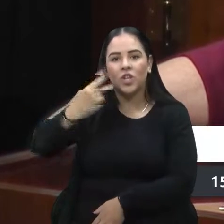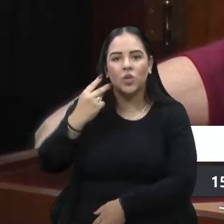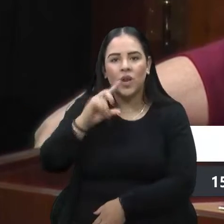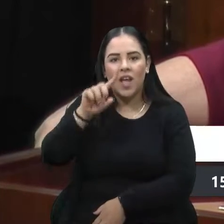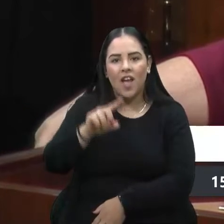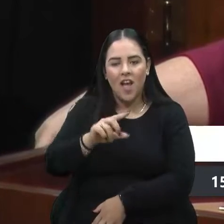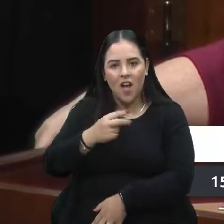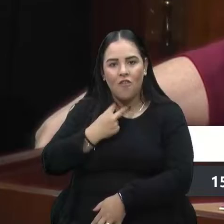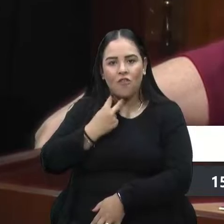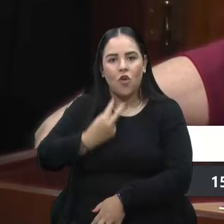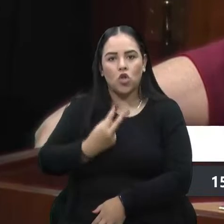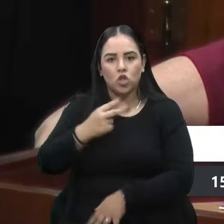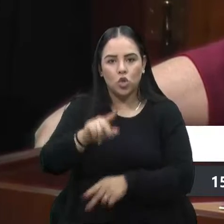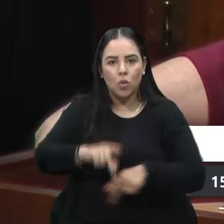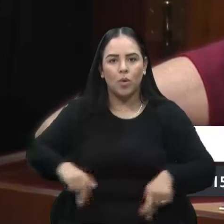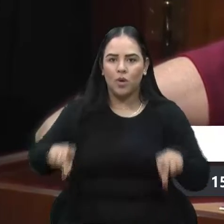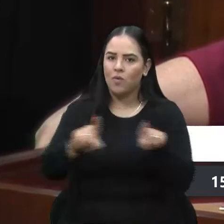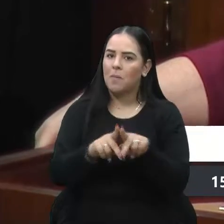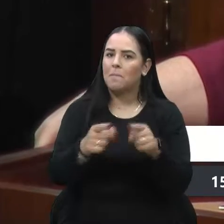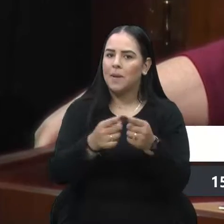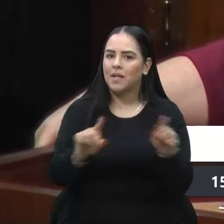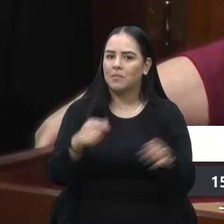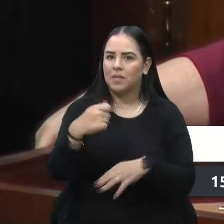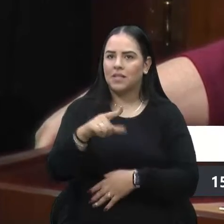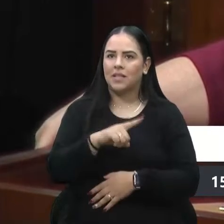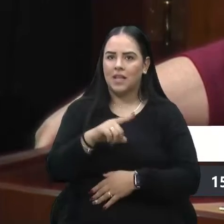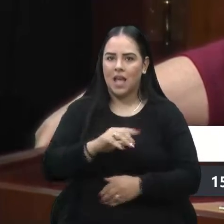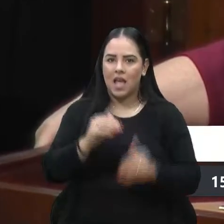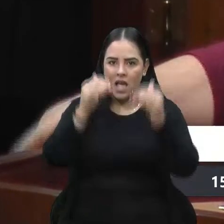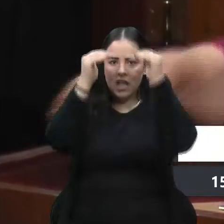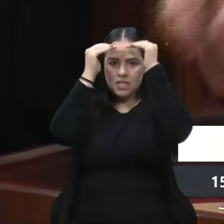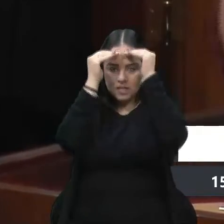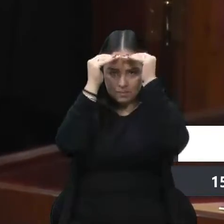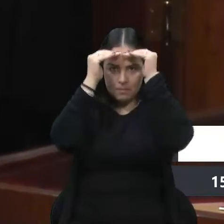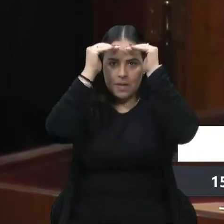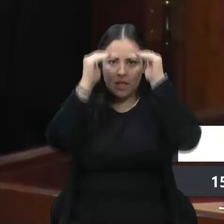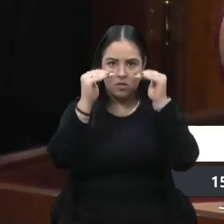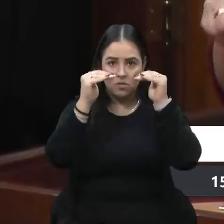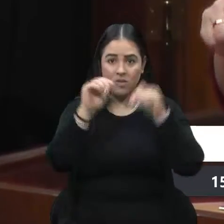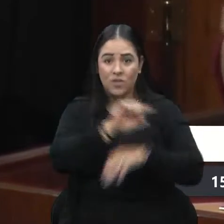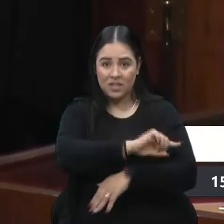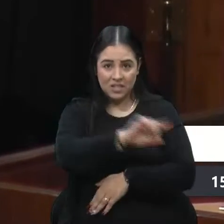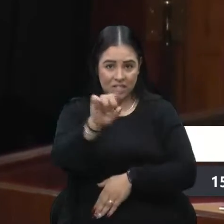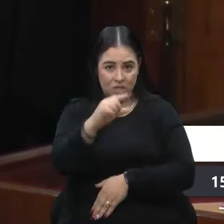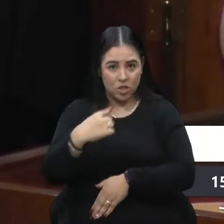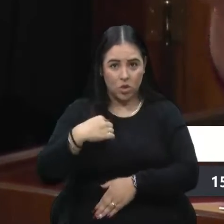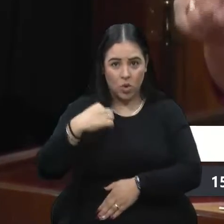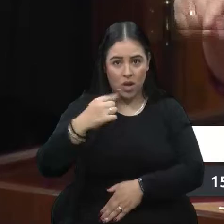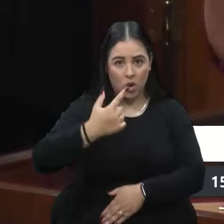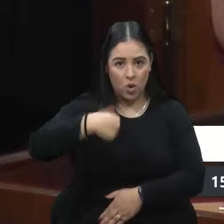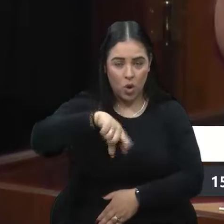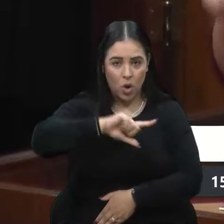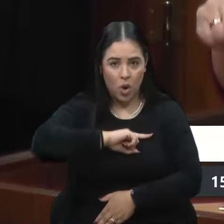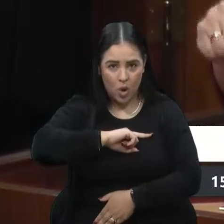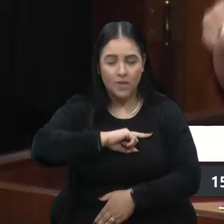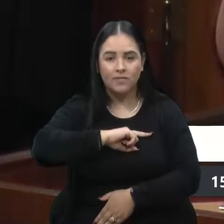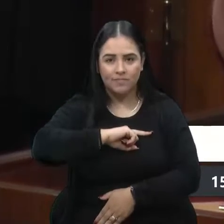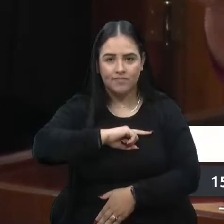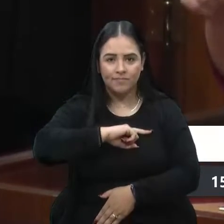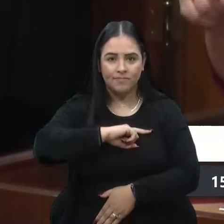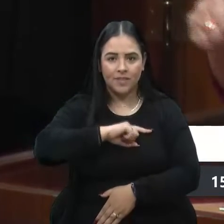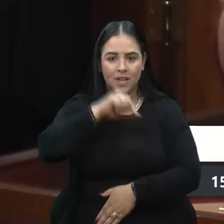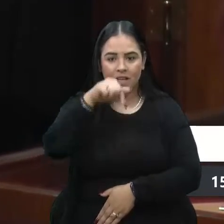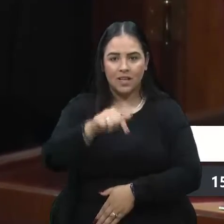povo, mas tem que ter respeito. E quem nos elegeu são vocês. Nos elegeram, nos colocaram aqui